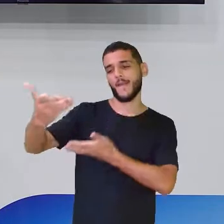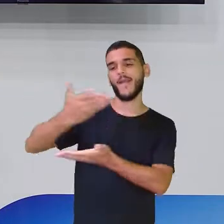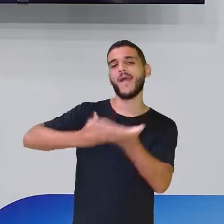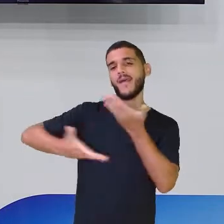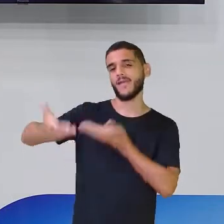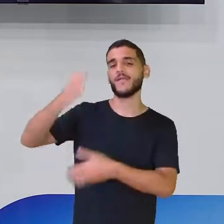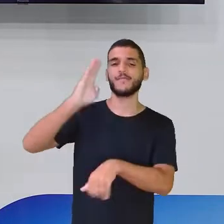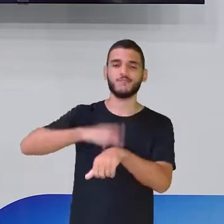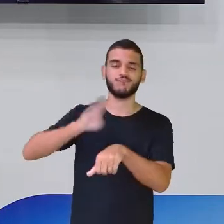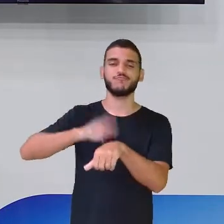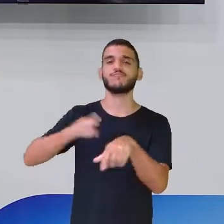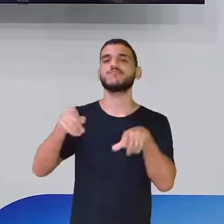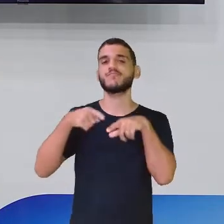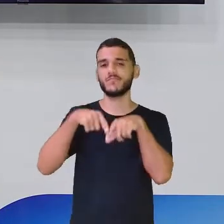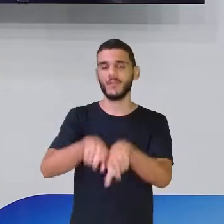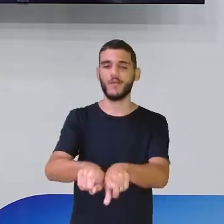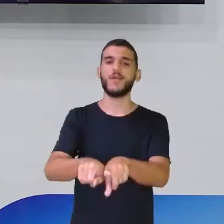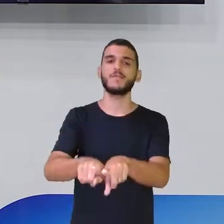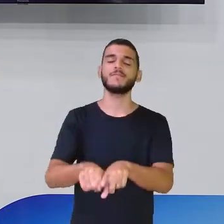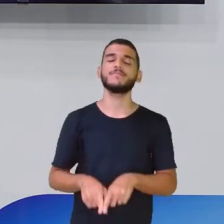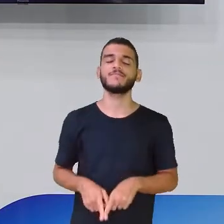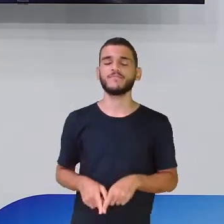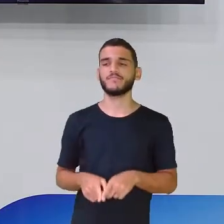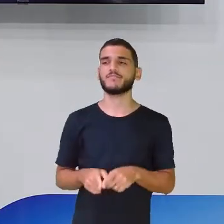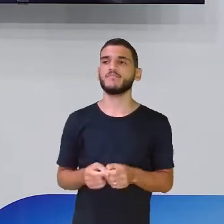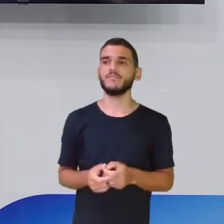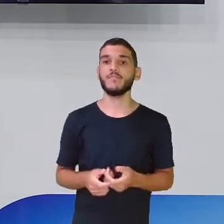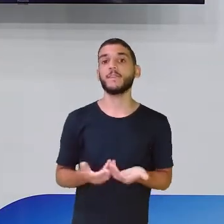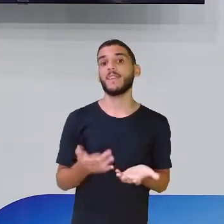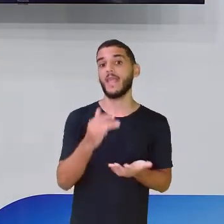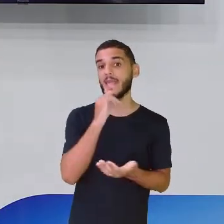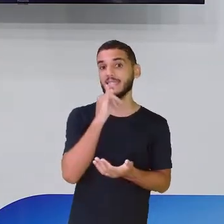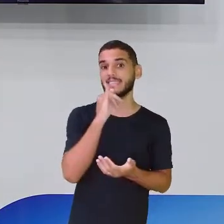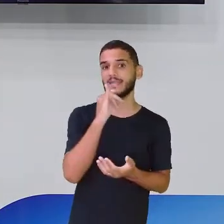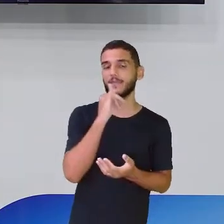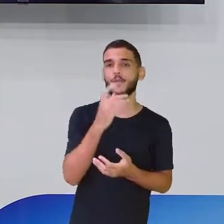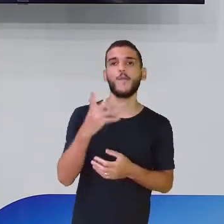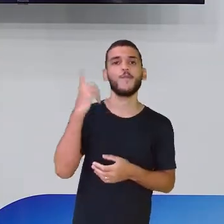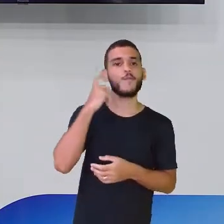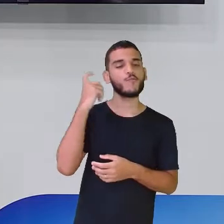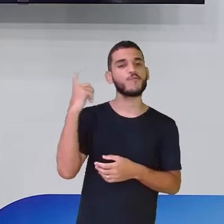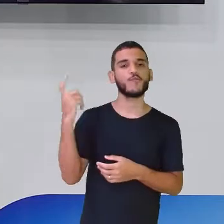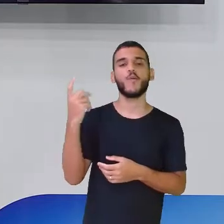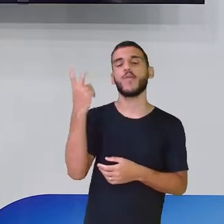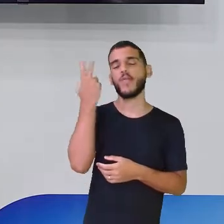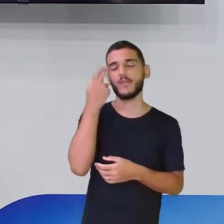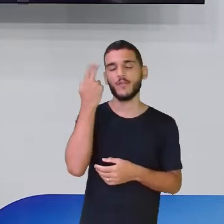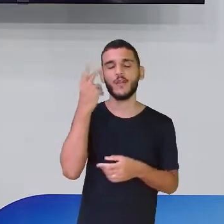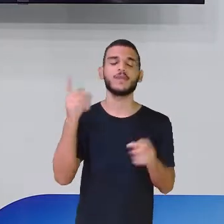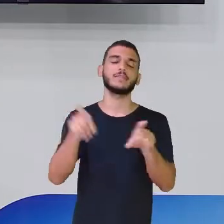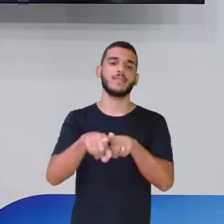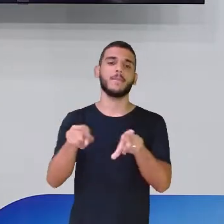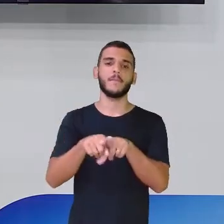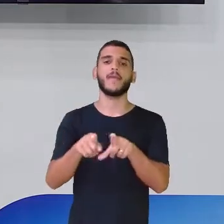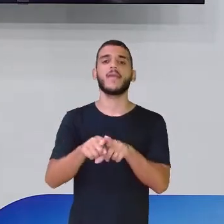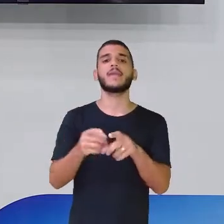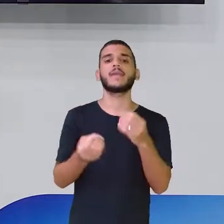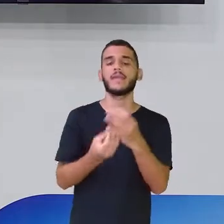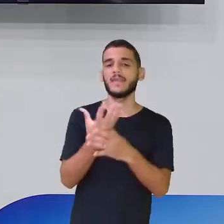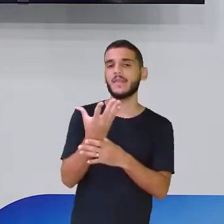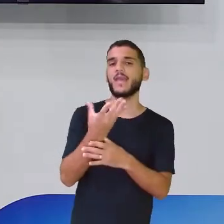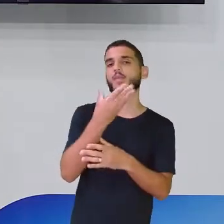mesmo tempo, sons humanos, sons naturais e sons artificiais, e dentro desses sons naturais e